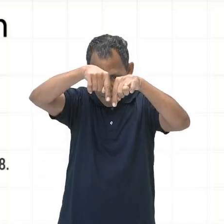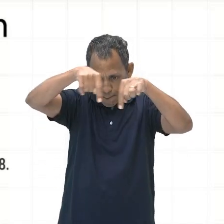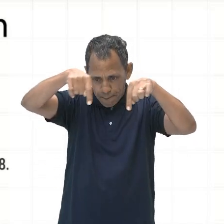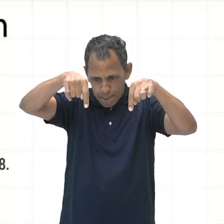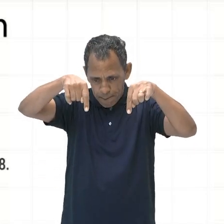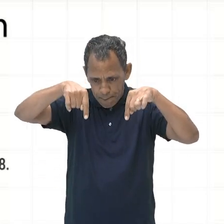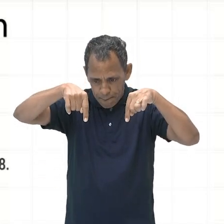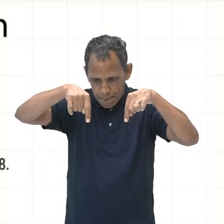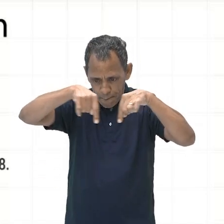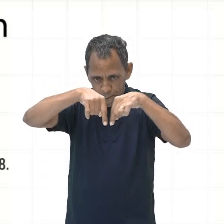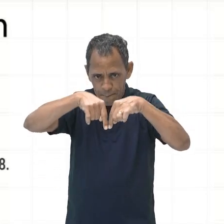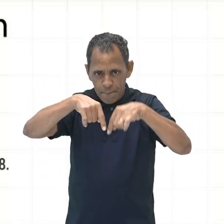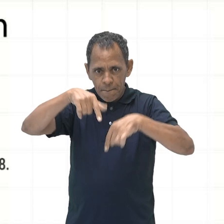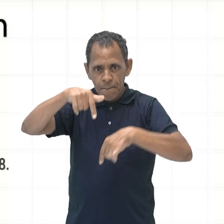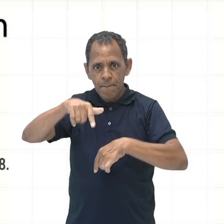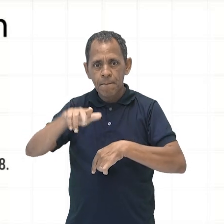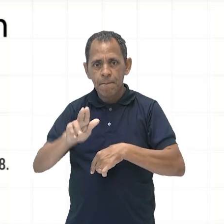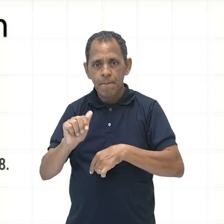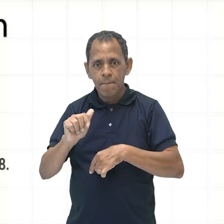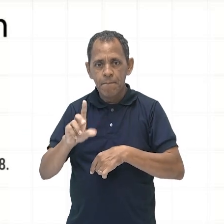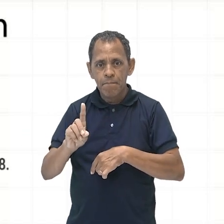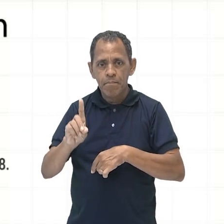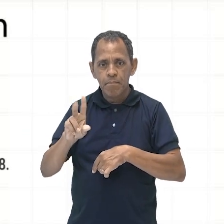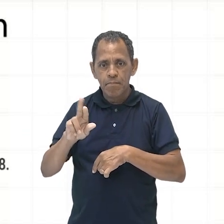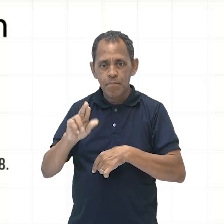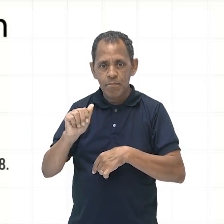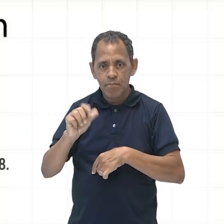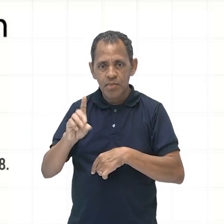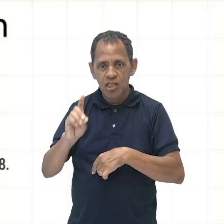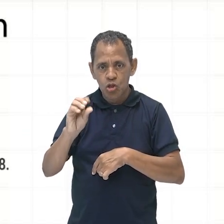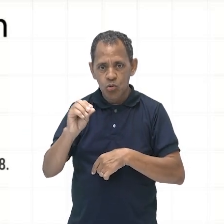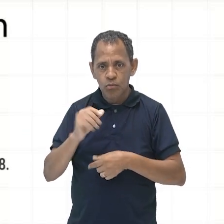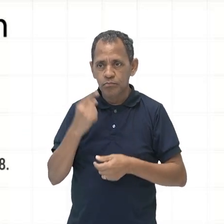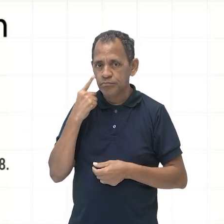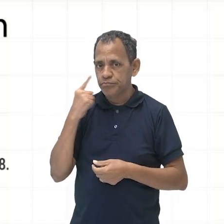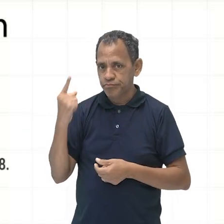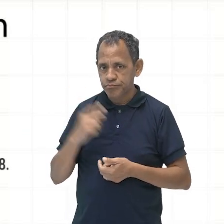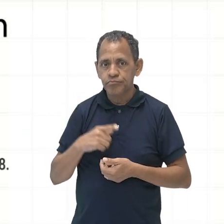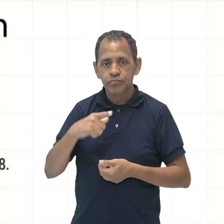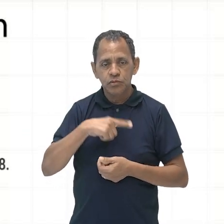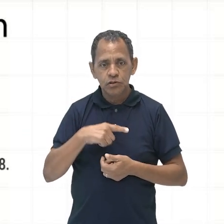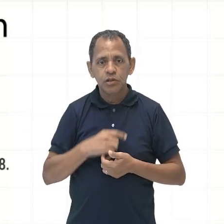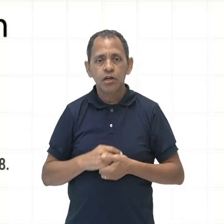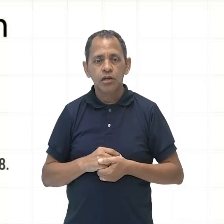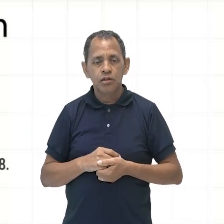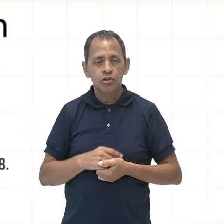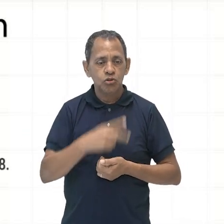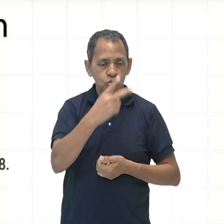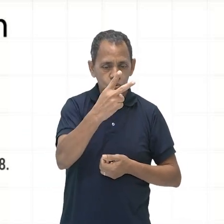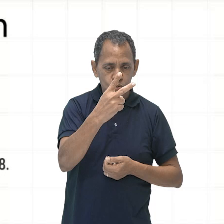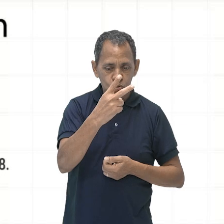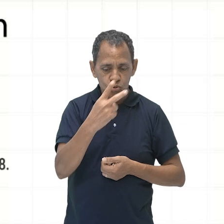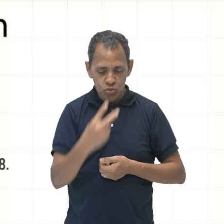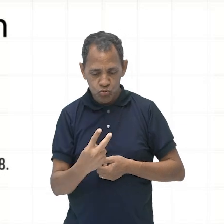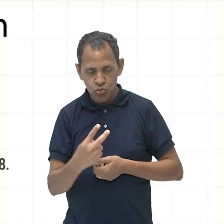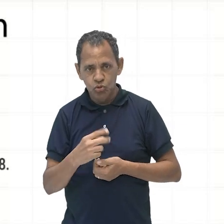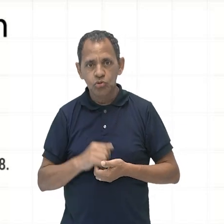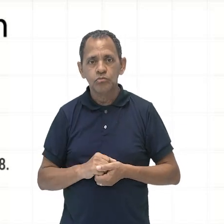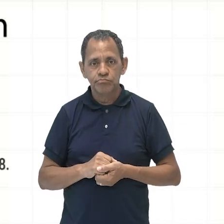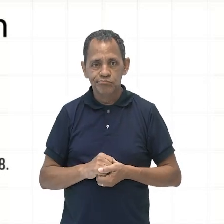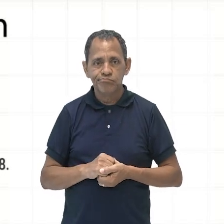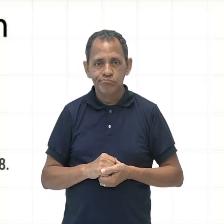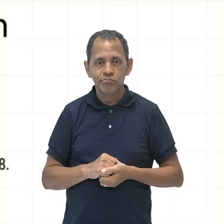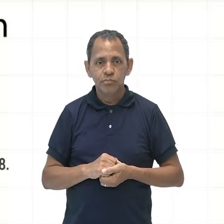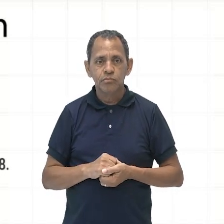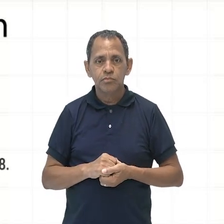base? Eu sei que é um quadrado porque ele está dizendo que aqui mede 2 e aqui mede 2. Ah, então se esses 2 lados medem